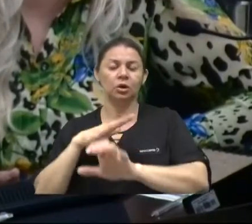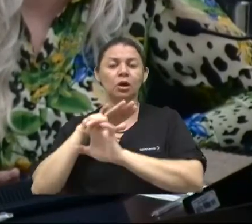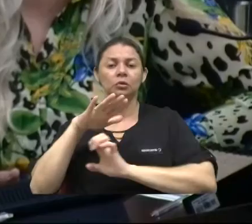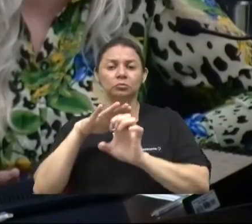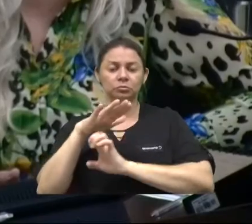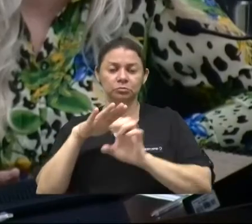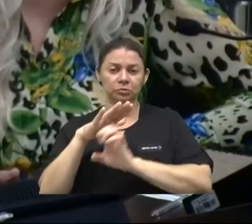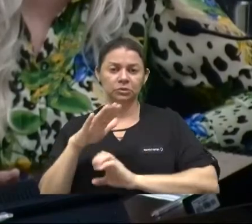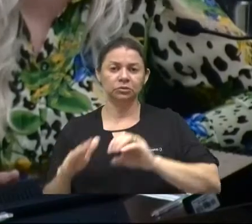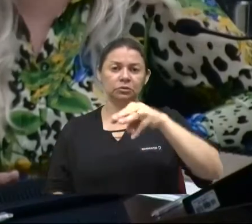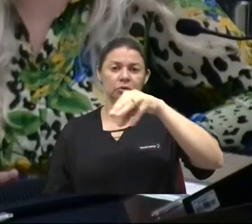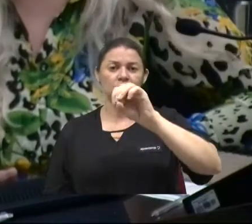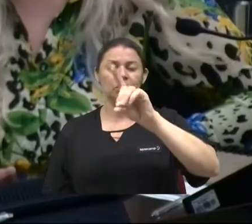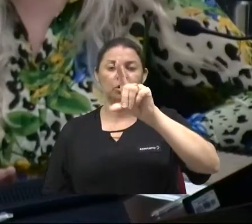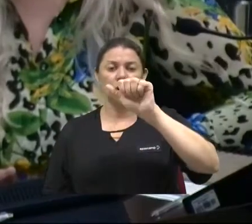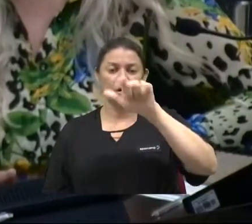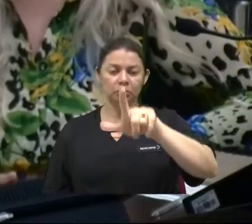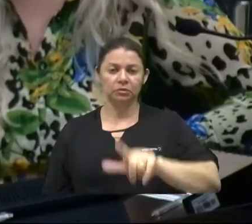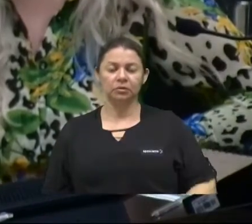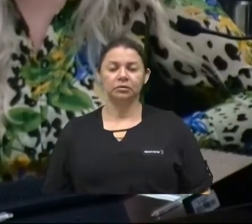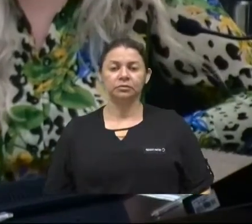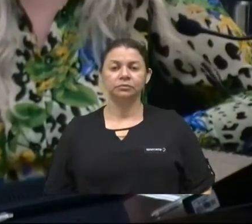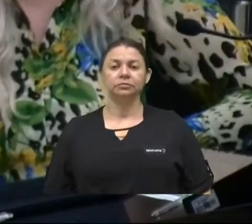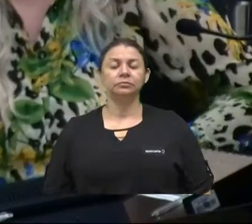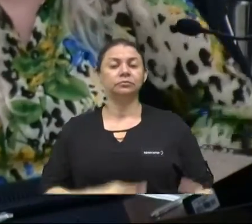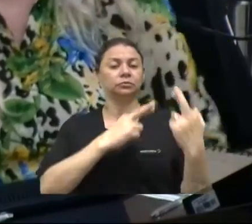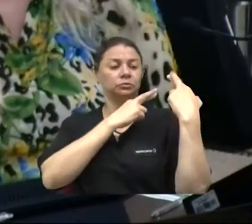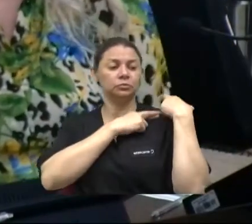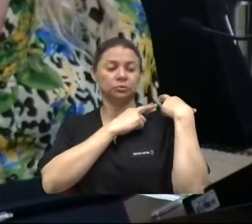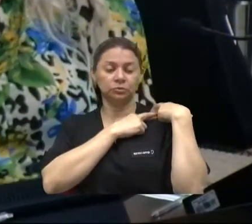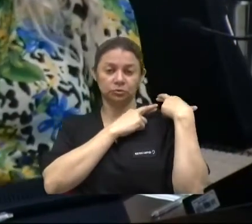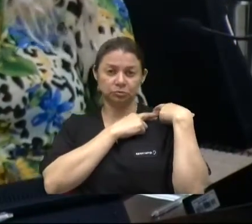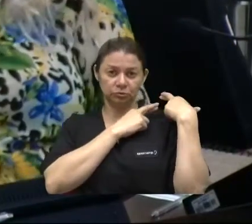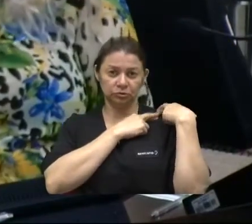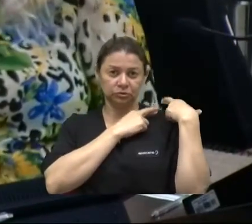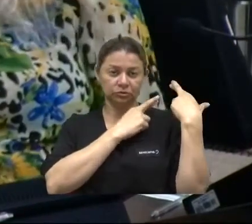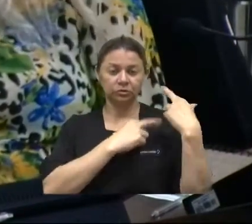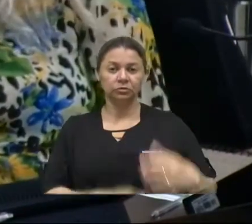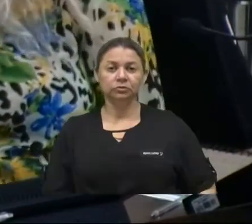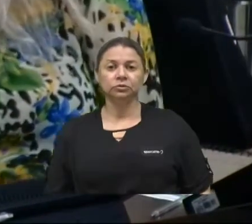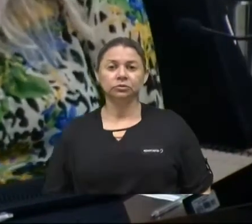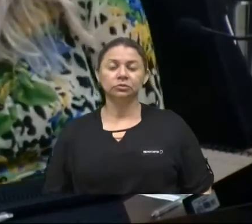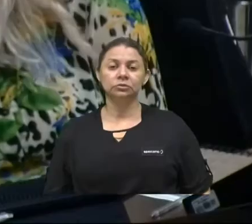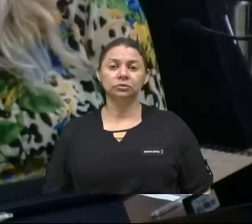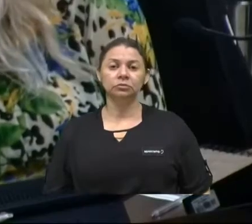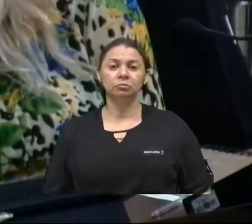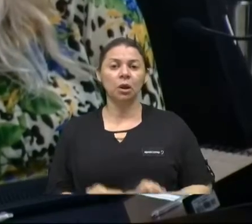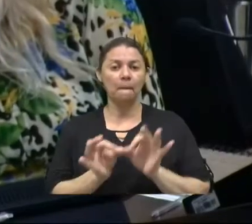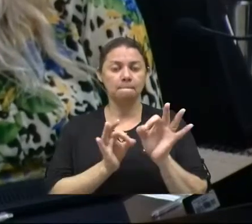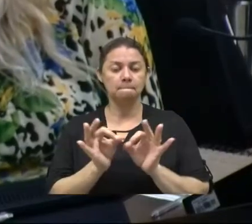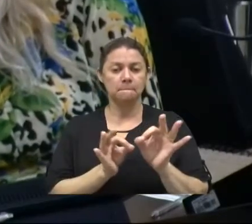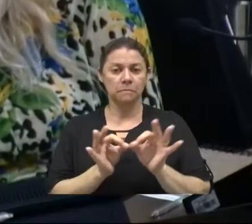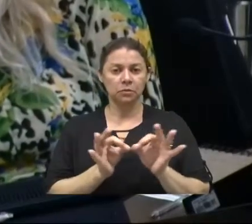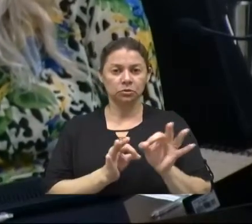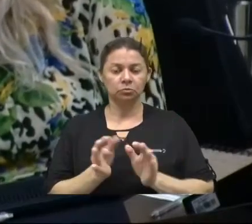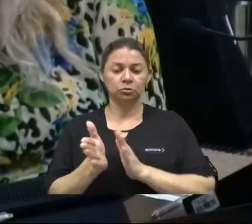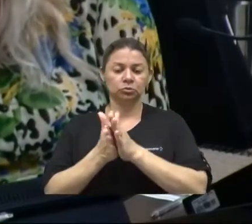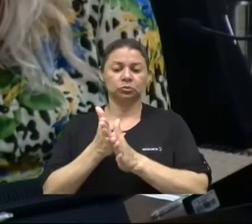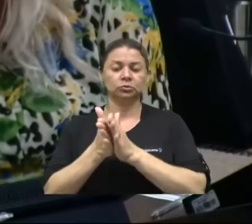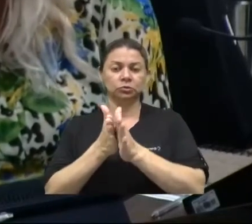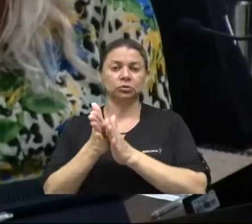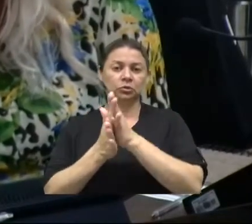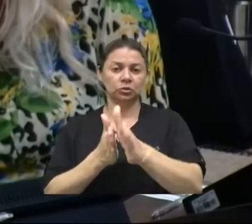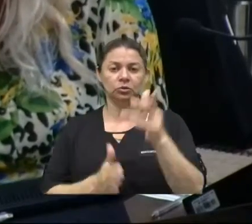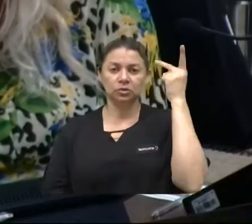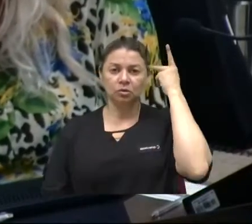multimodal e MRS Logísticas, responsáveis pela concessão do transporte de cargas no trecho que vai de São Paulo